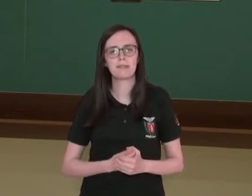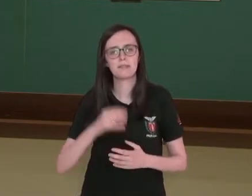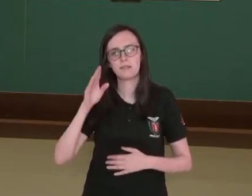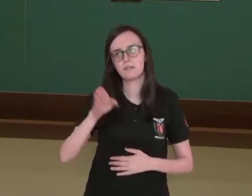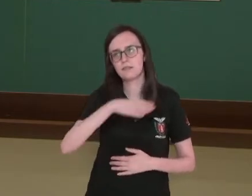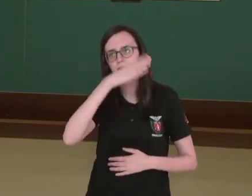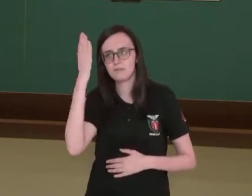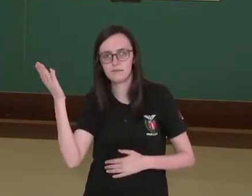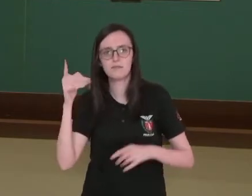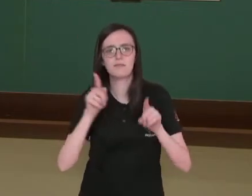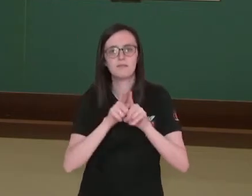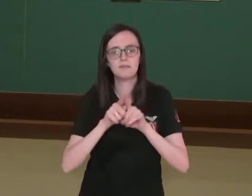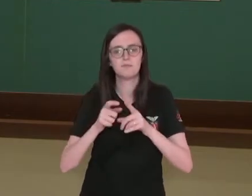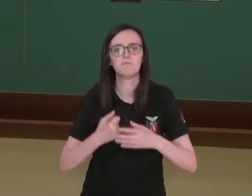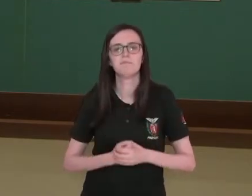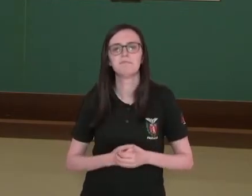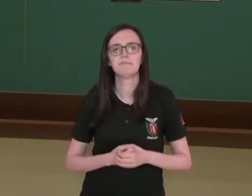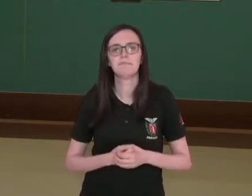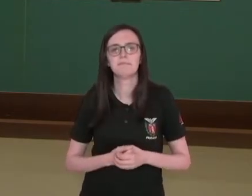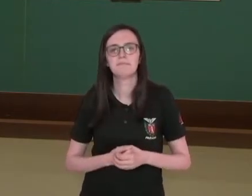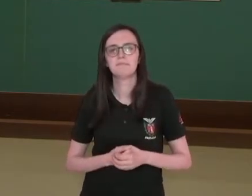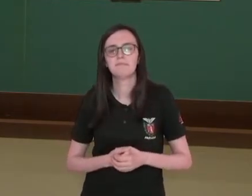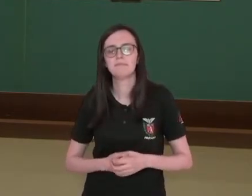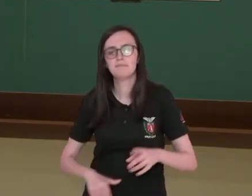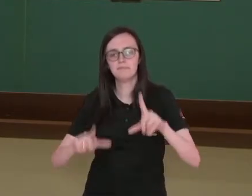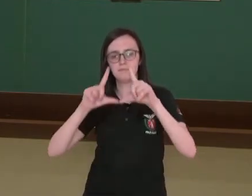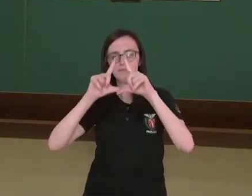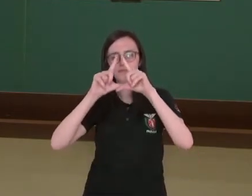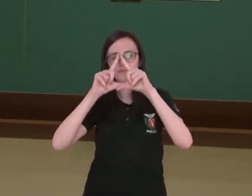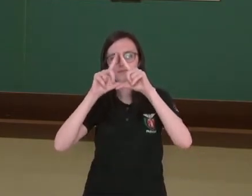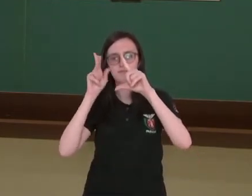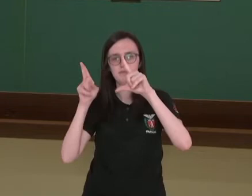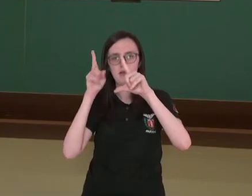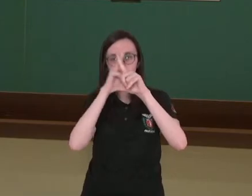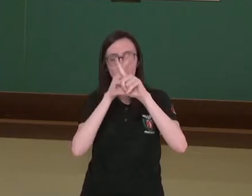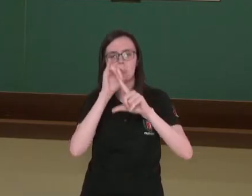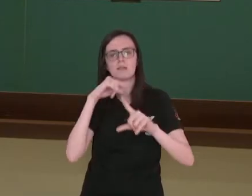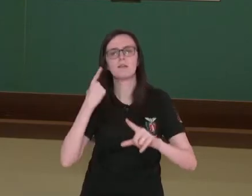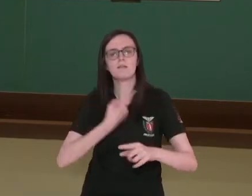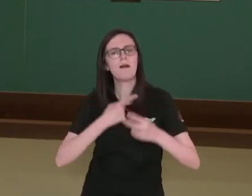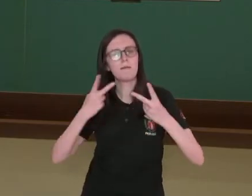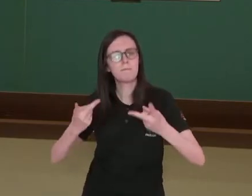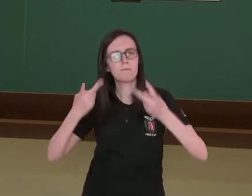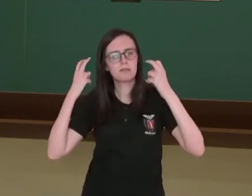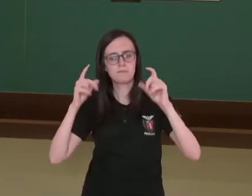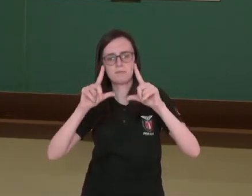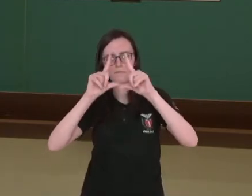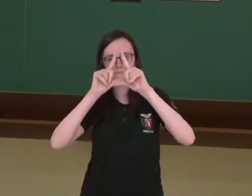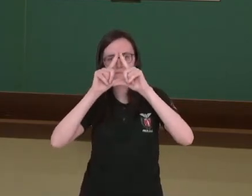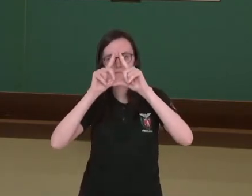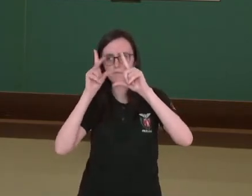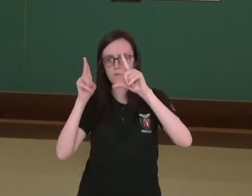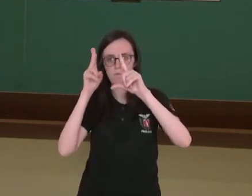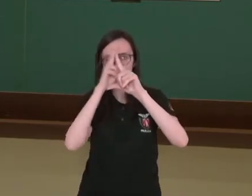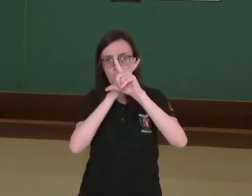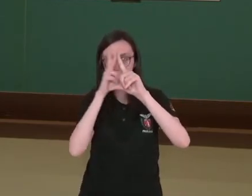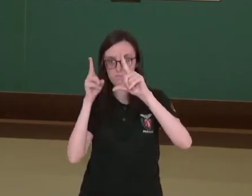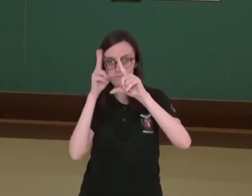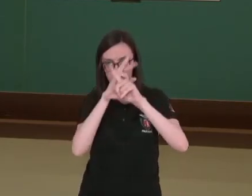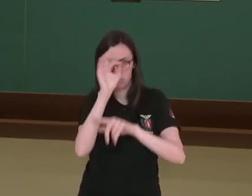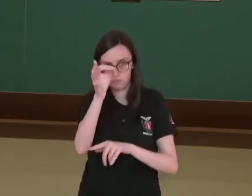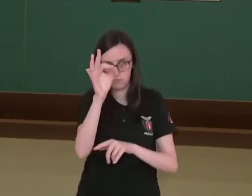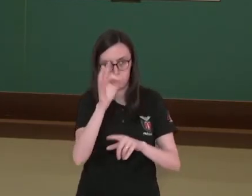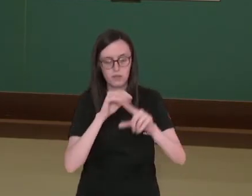que eu tenho, ó, 2 lados iguais. Então, aqui, se a gente observar, esses 2 ladinhos maiores aqui são iguais.